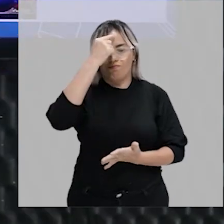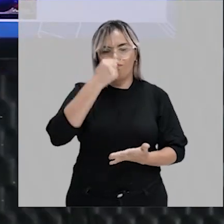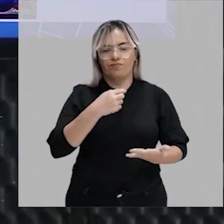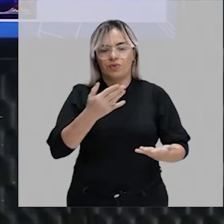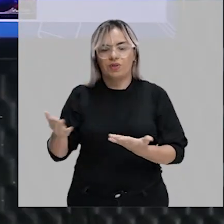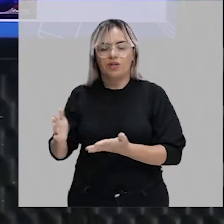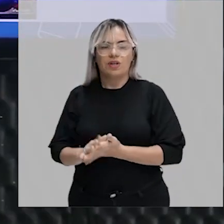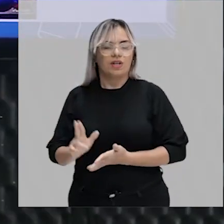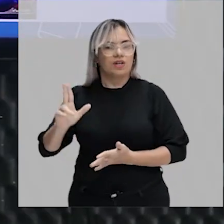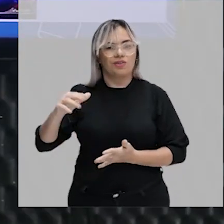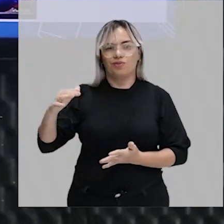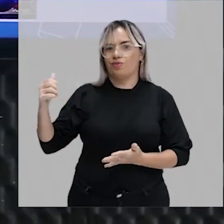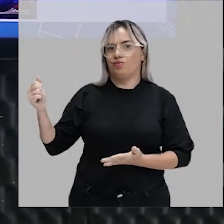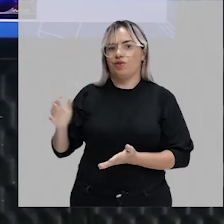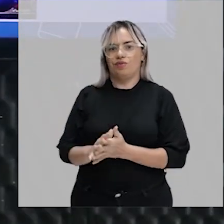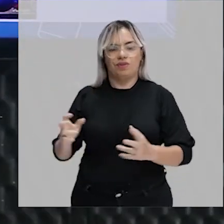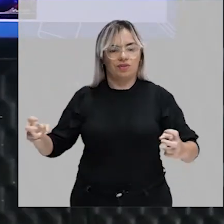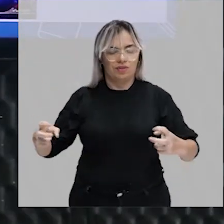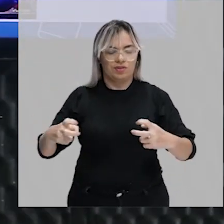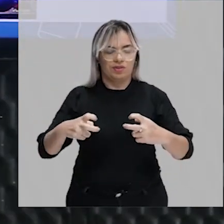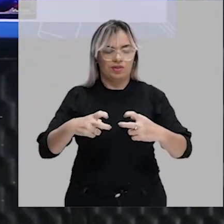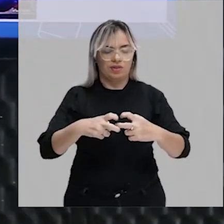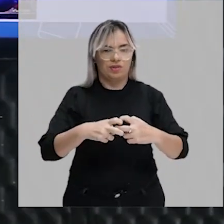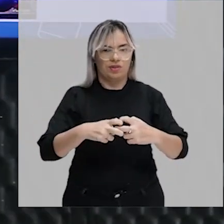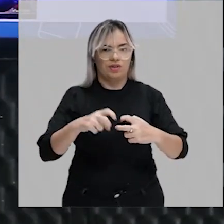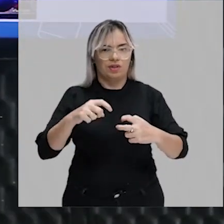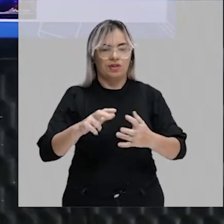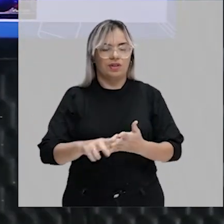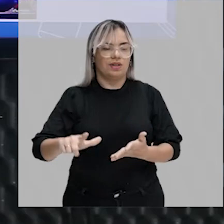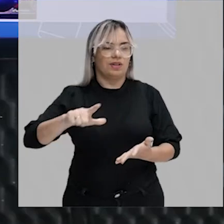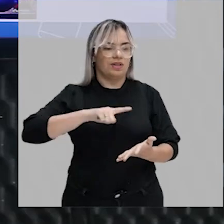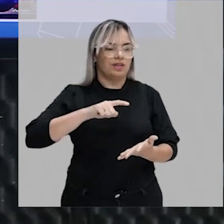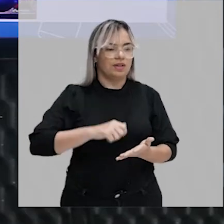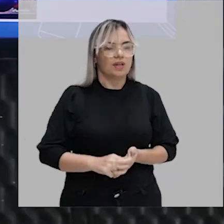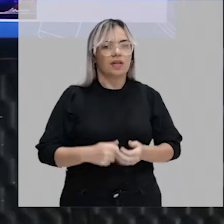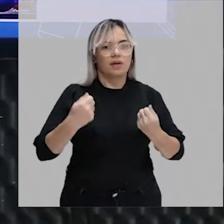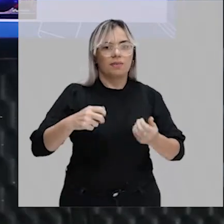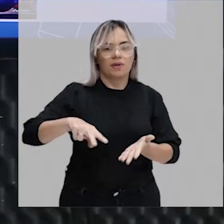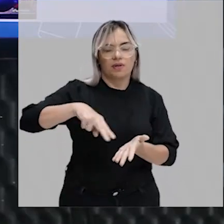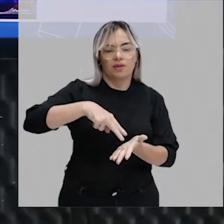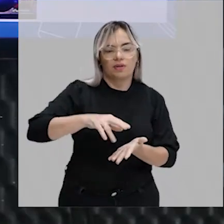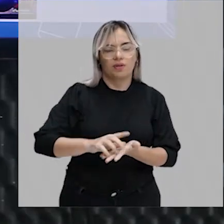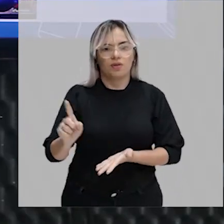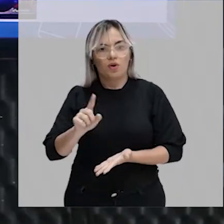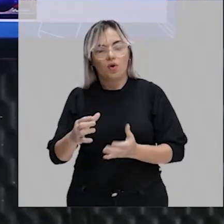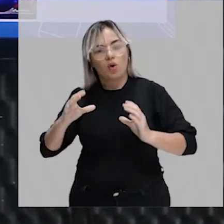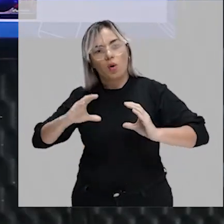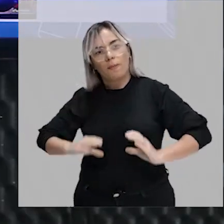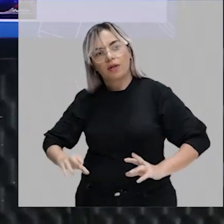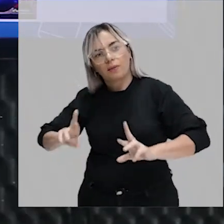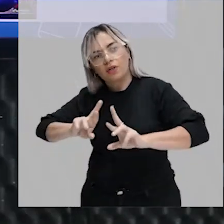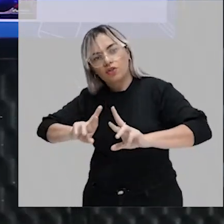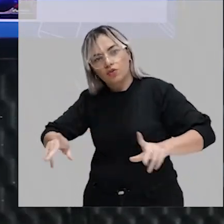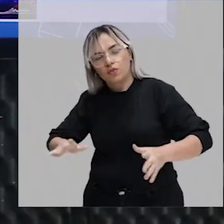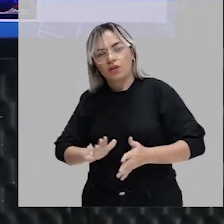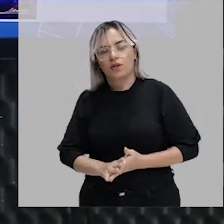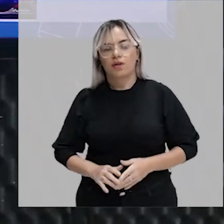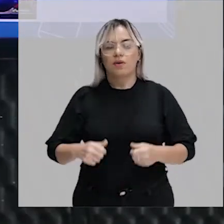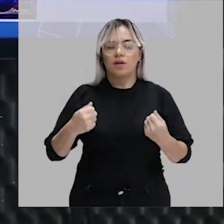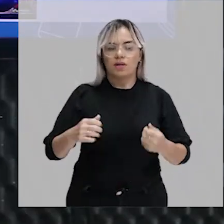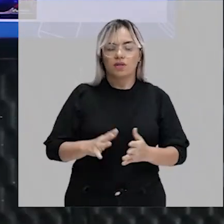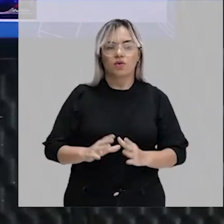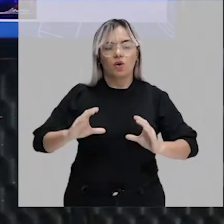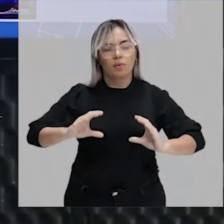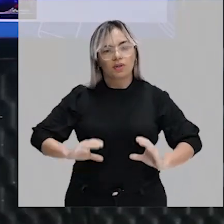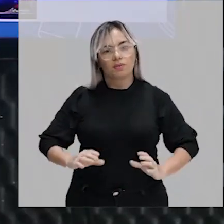que para se reproduzir precisa promover uma dança de acasalamento. Então, não bate, o comportamento é diferente, tá?